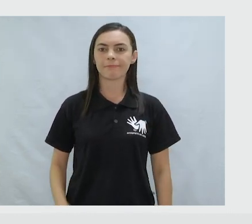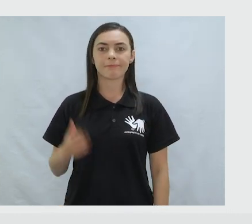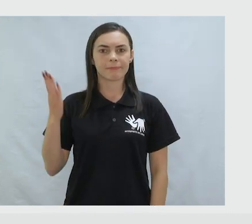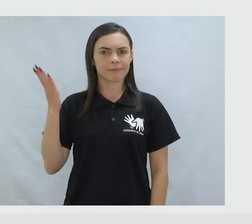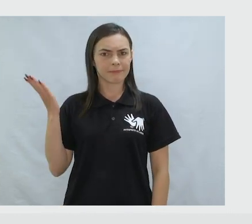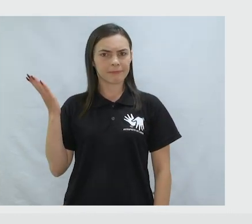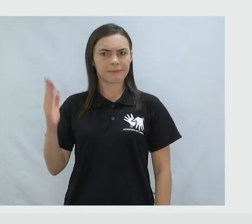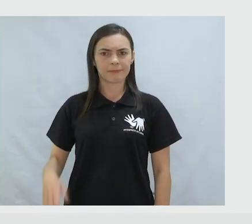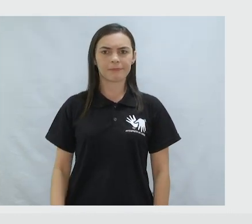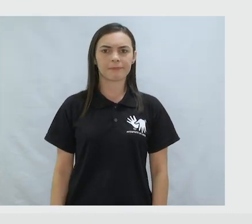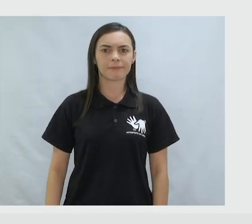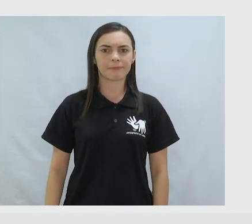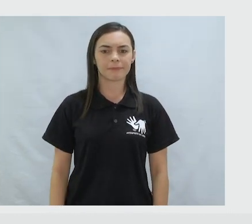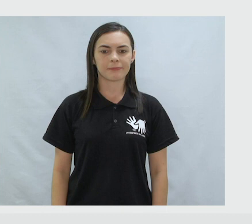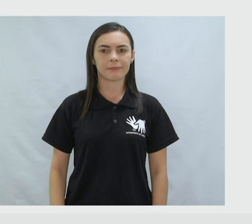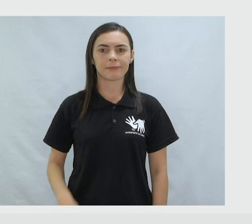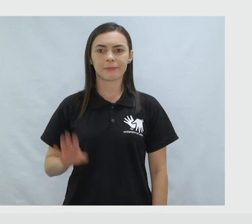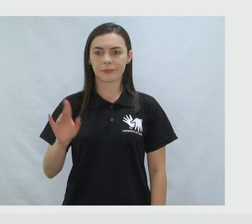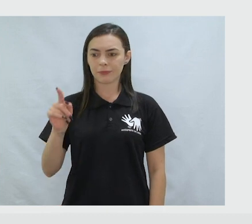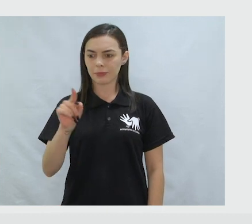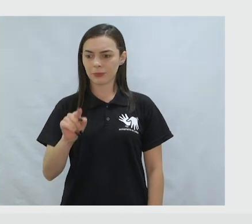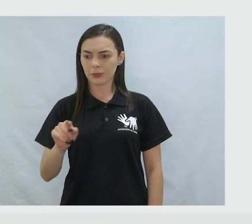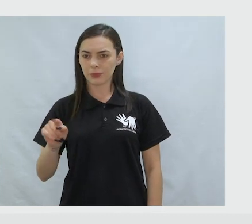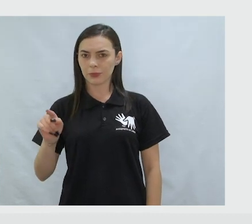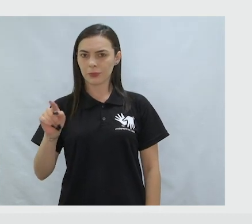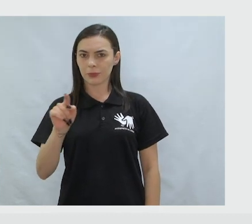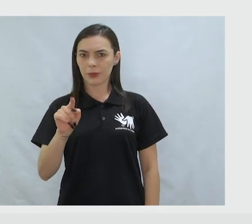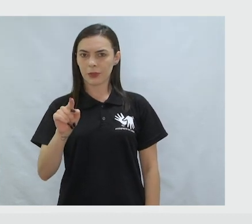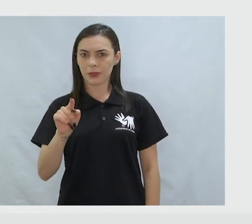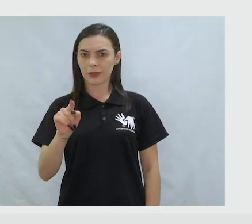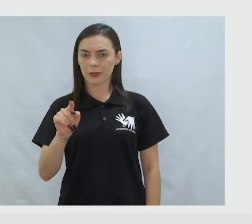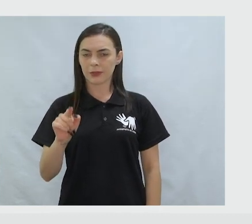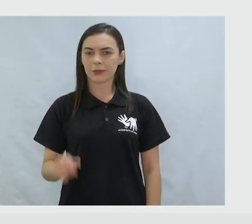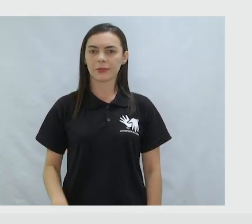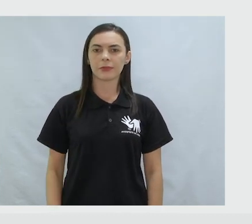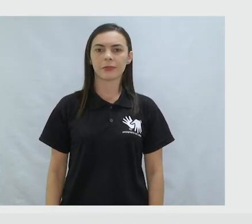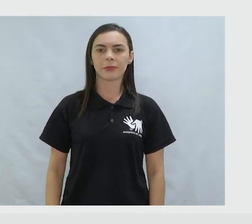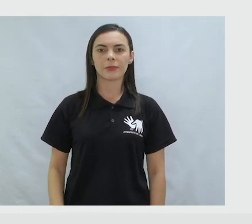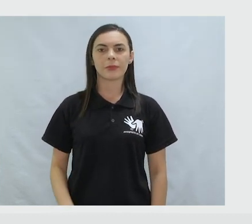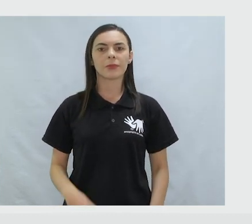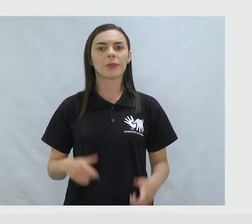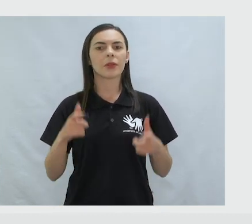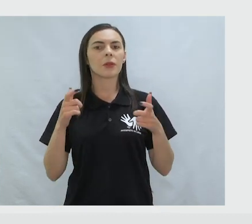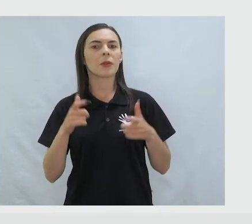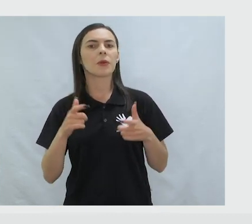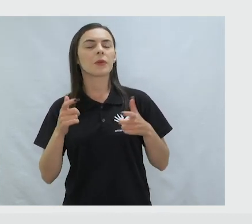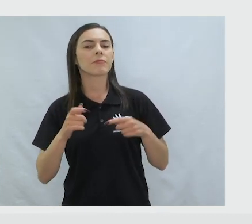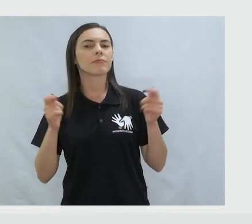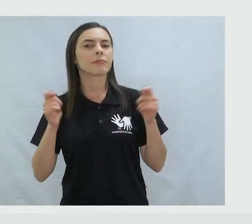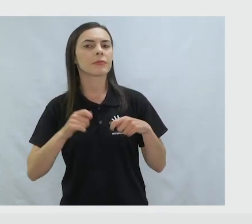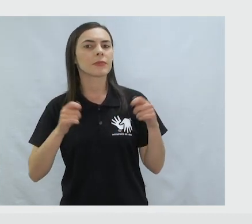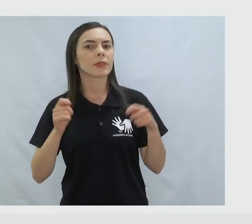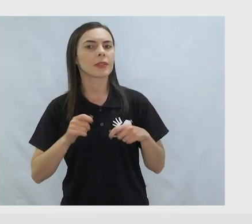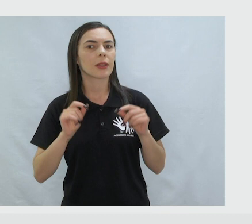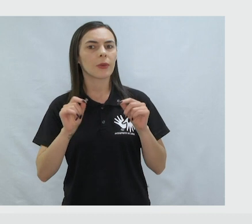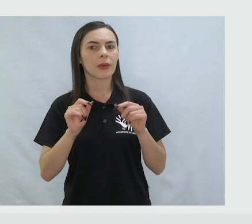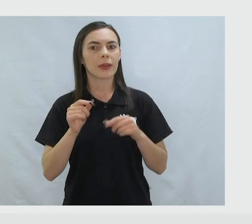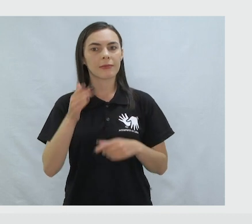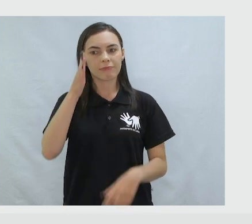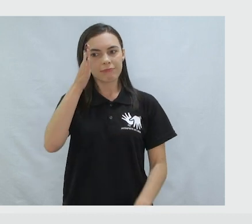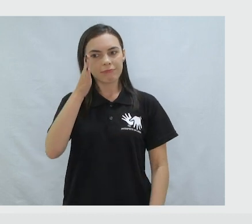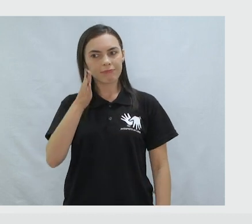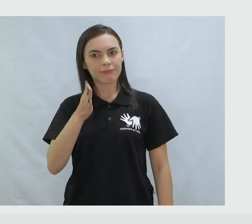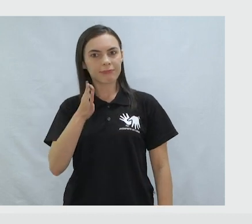meio. Olha lá. A Isa colocou a bolinha de novo. Vão observando aonde tem possibilidade de formar